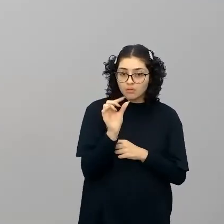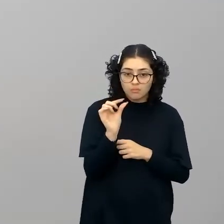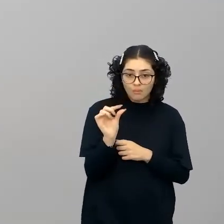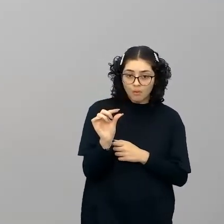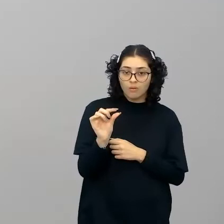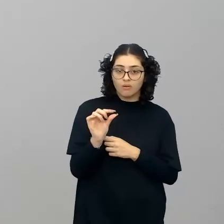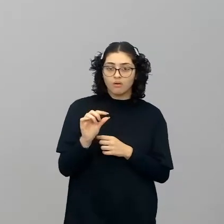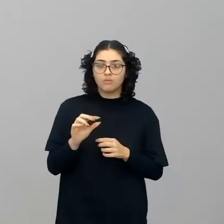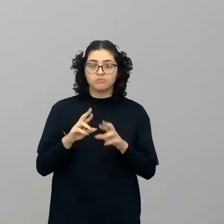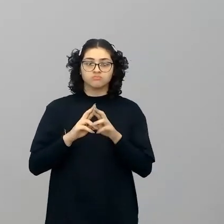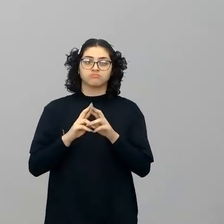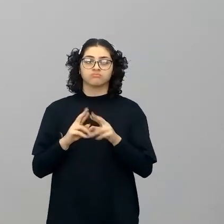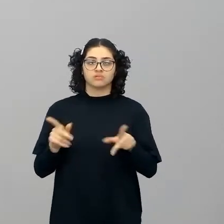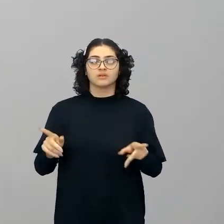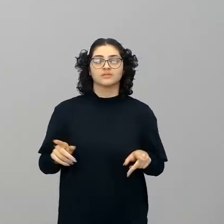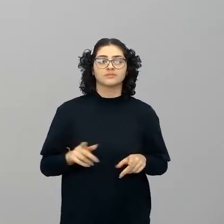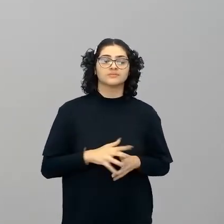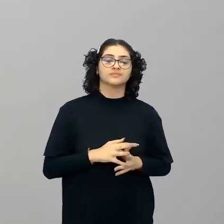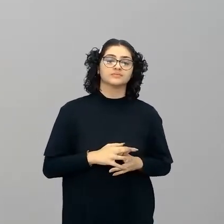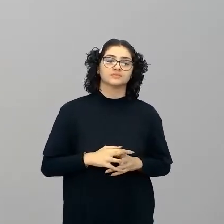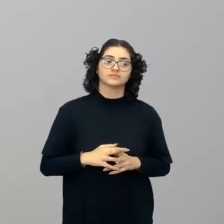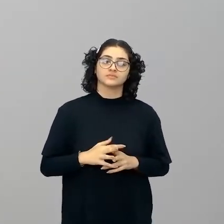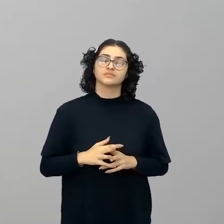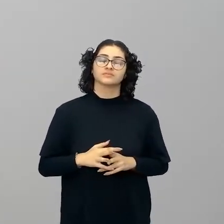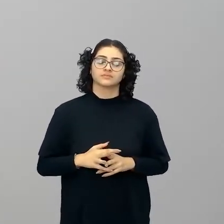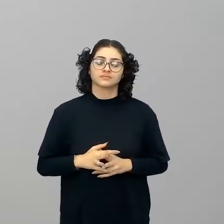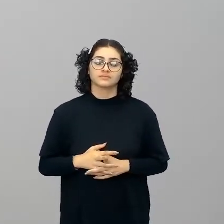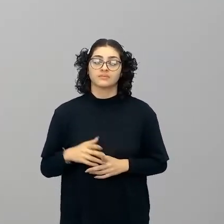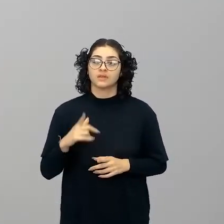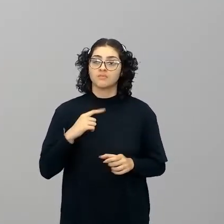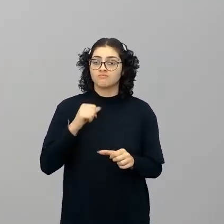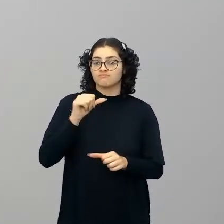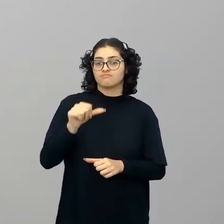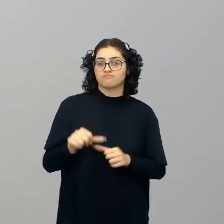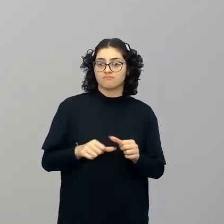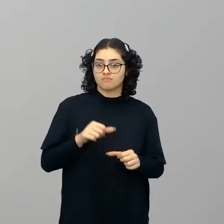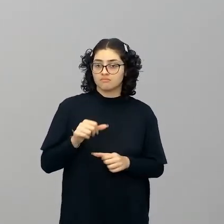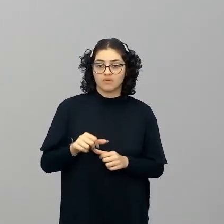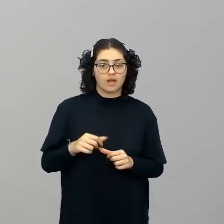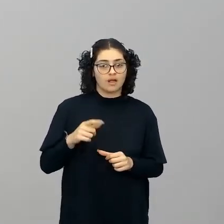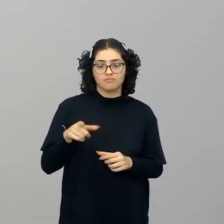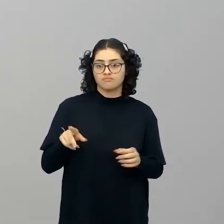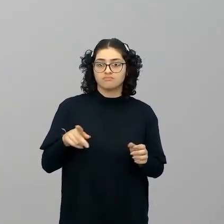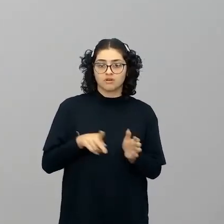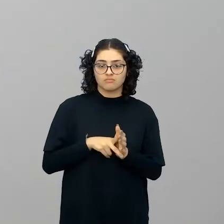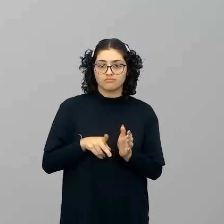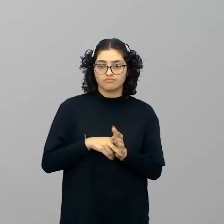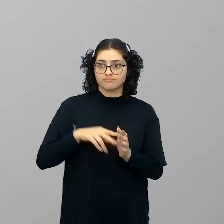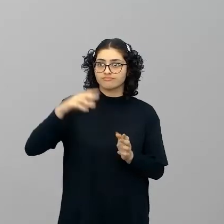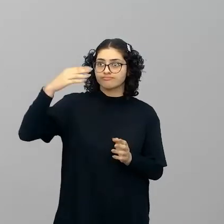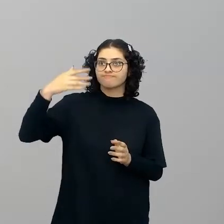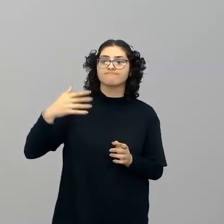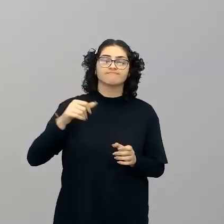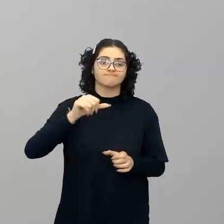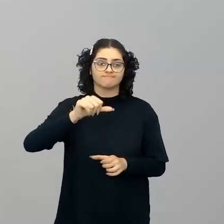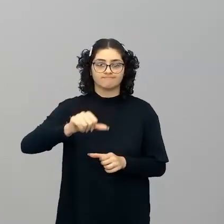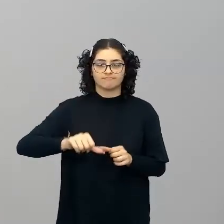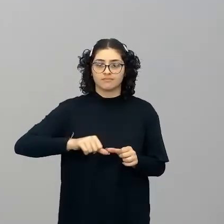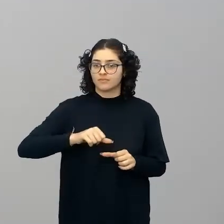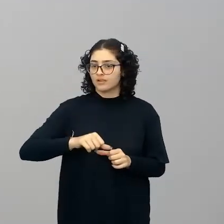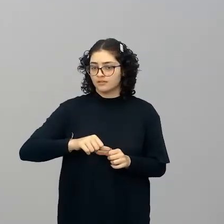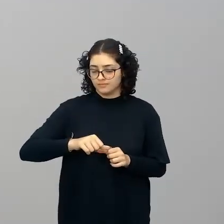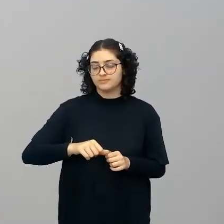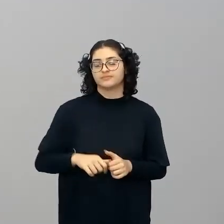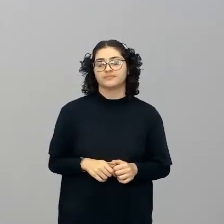a inserção de um outro tipo de aminoácido na minha proteína e, consequentemente, eu vou ter um